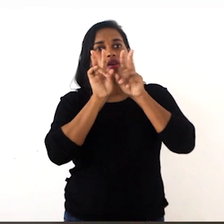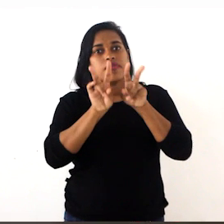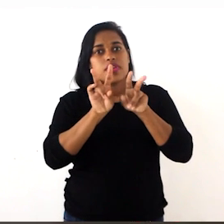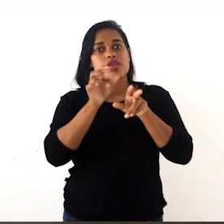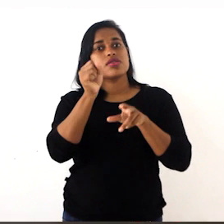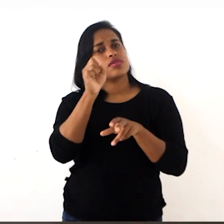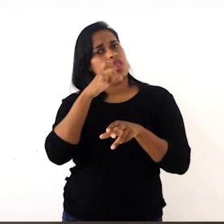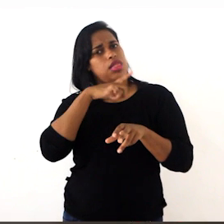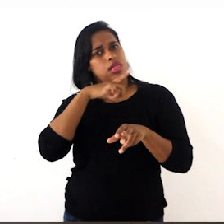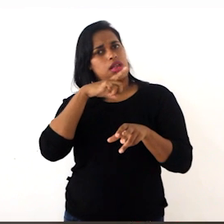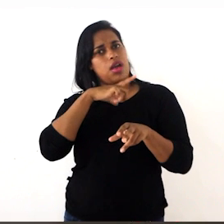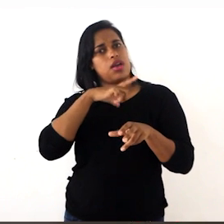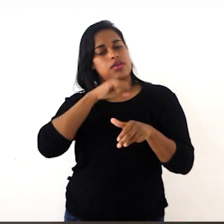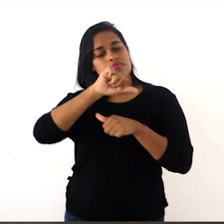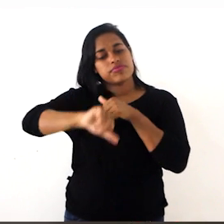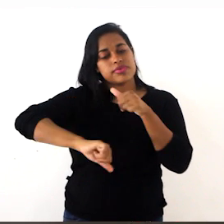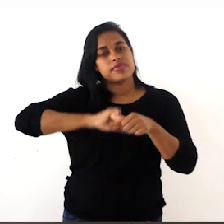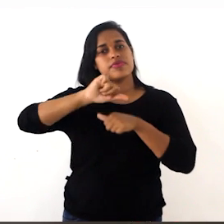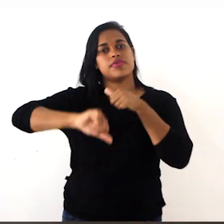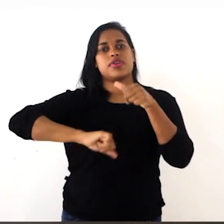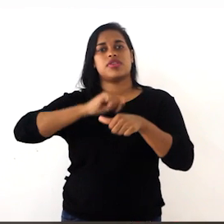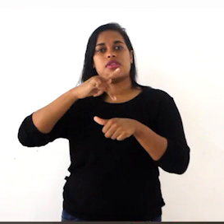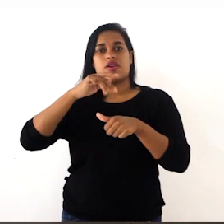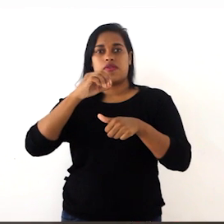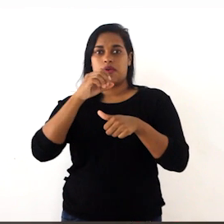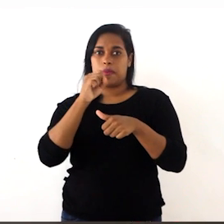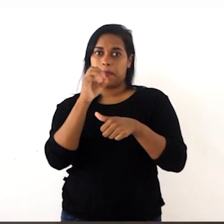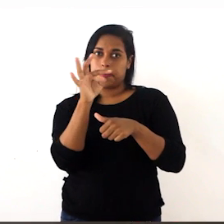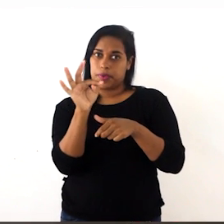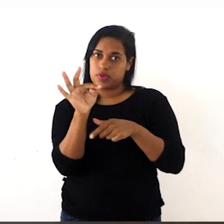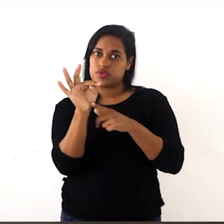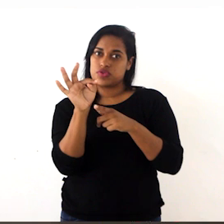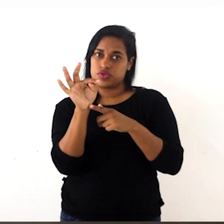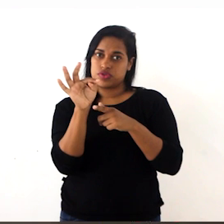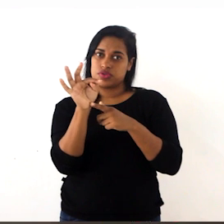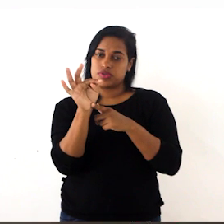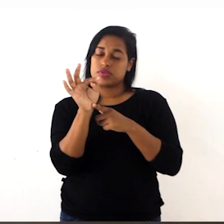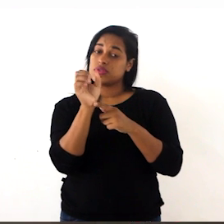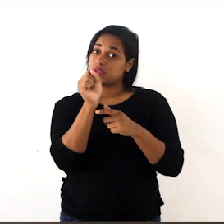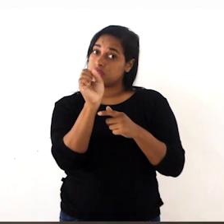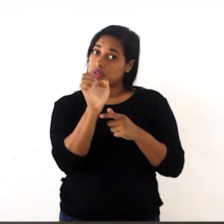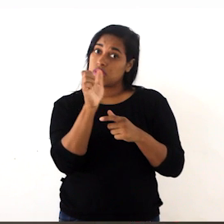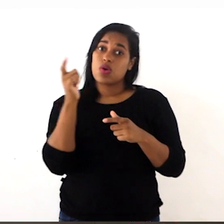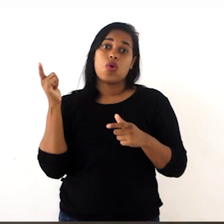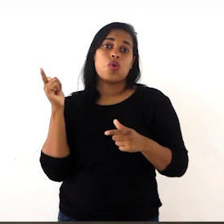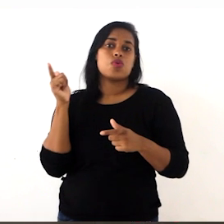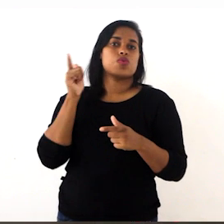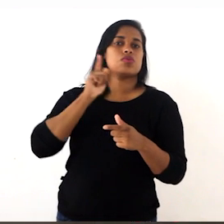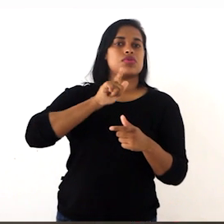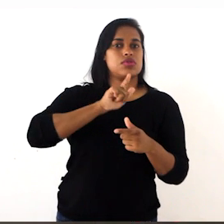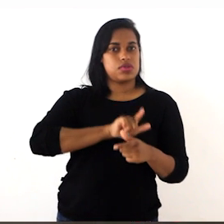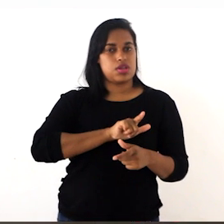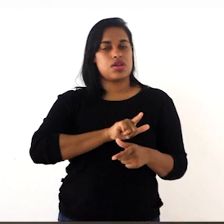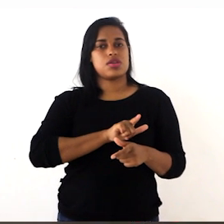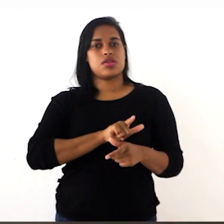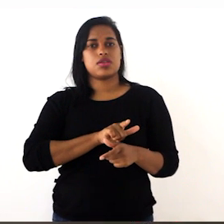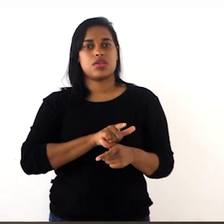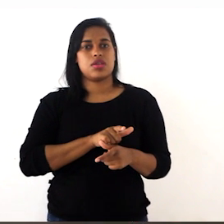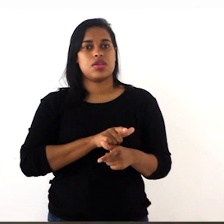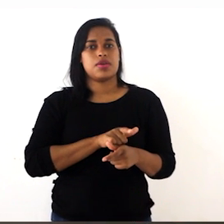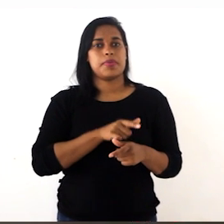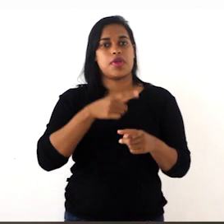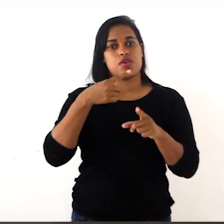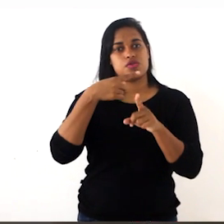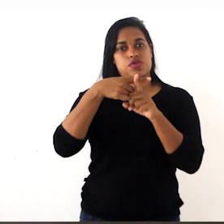variáveis existem, elas forem enviadas pelo método post. Se elas forem, ela vai entregar como argumento para o método